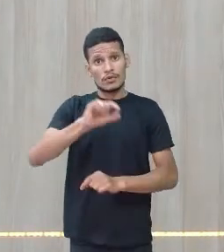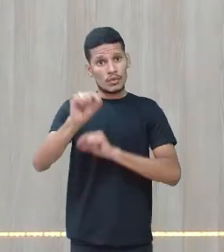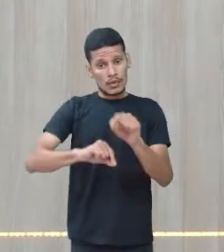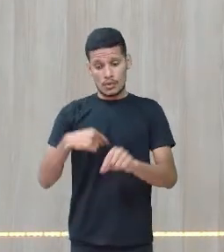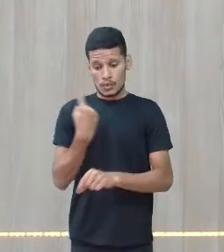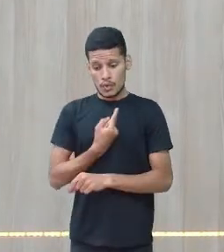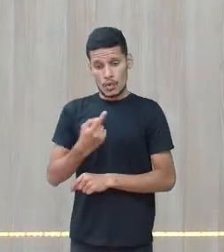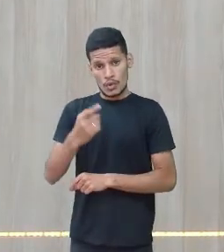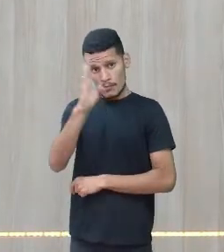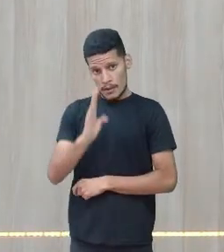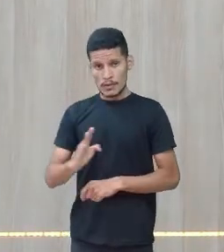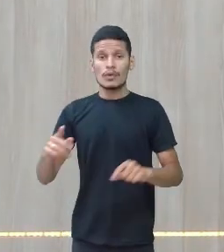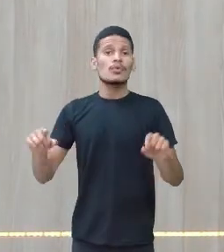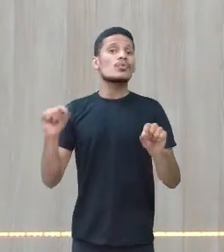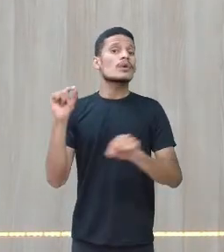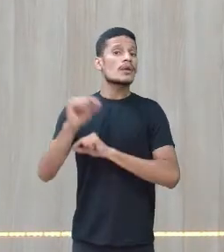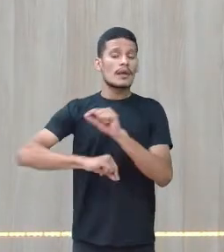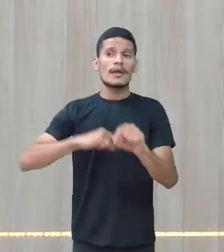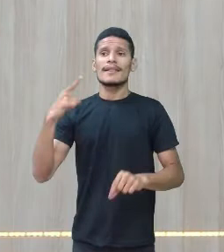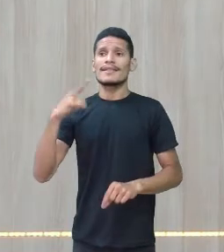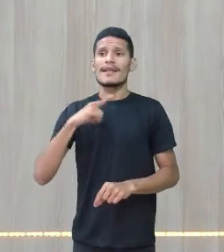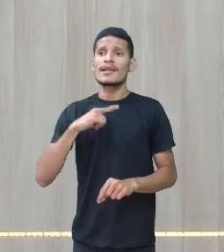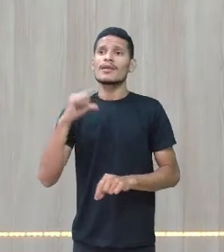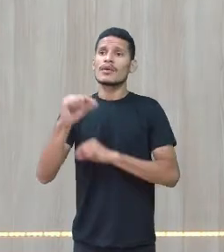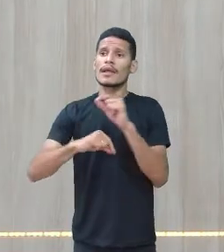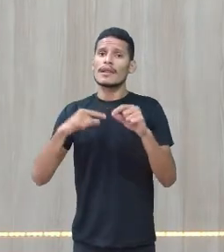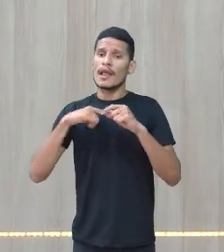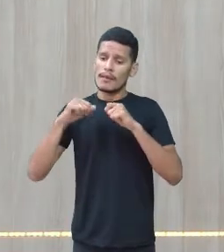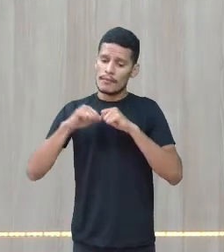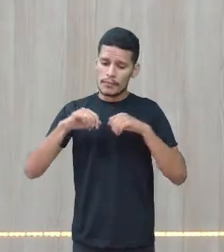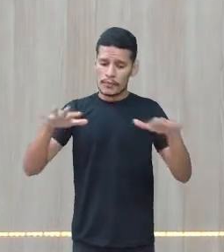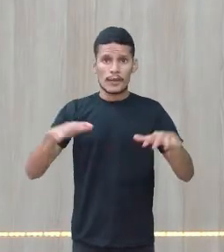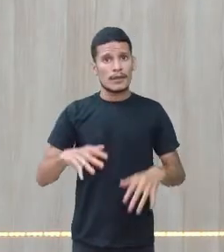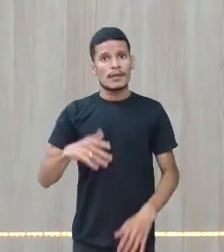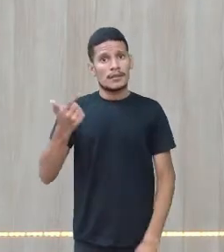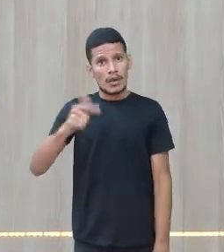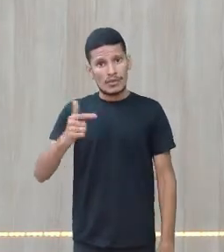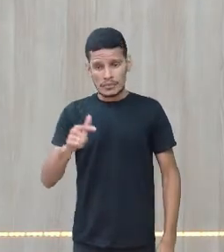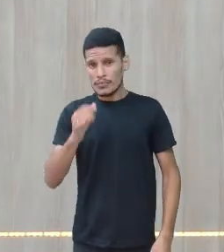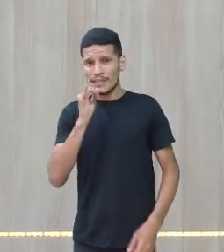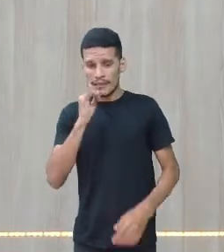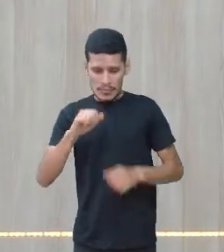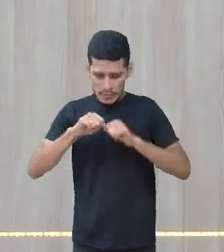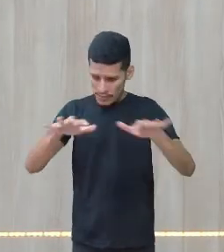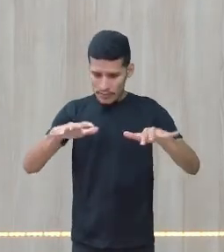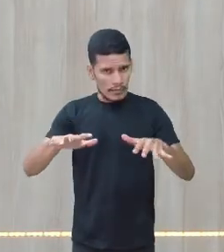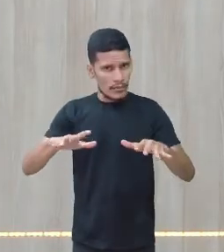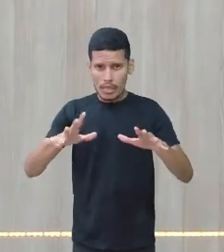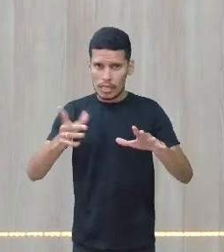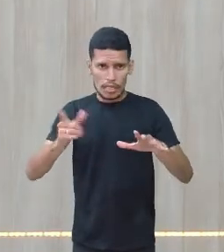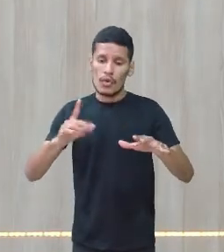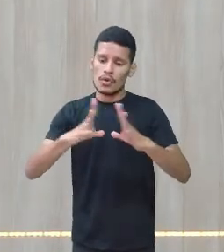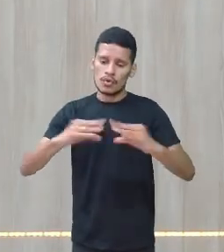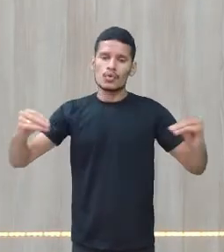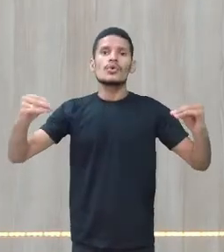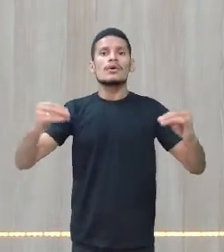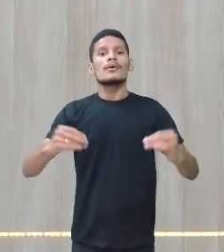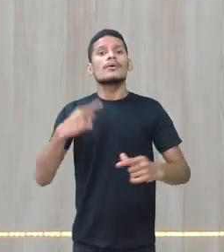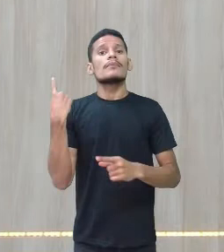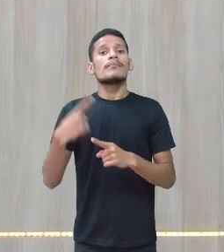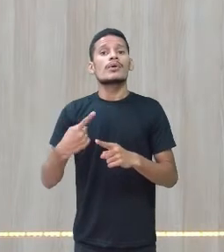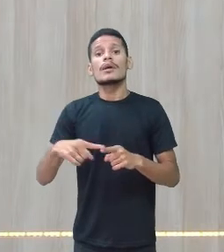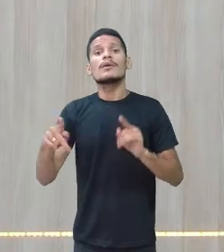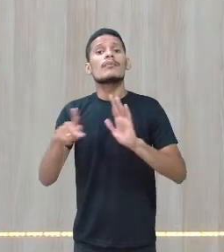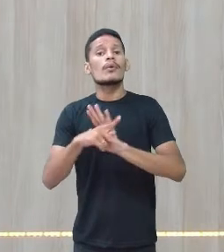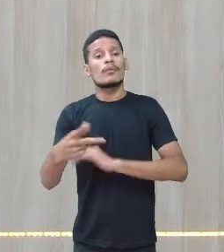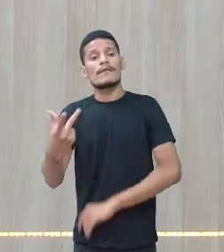nosso país já está, né, a gente diz que está erradicado, a gente não tem casos, se tem casos, são muito esporádicos, devido à